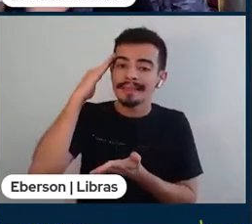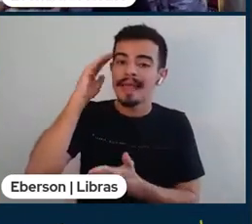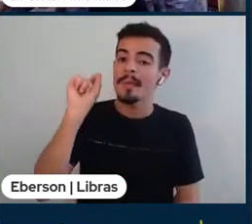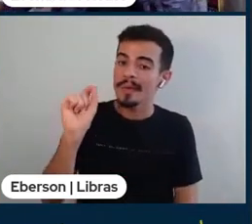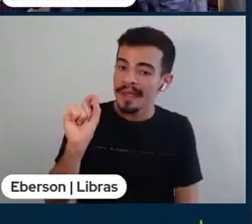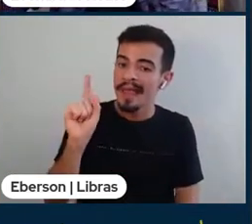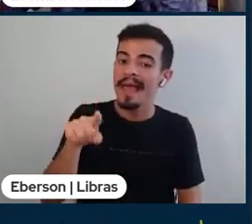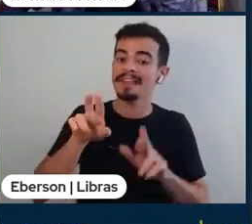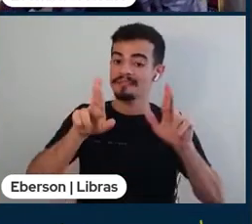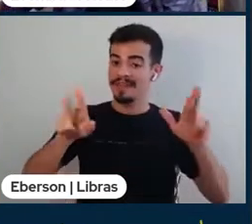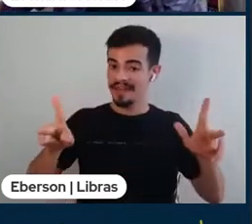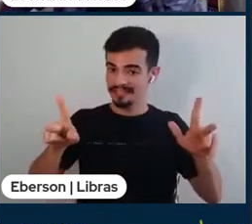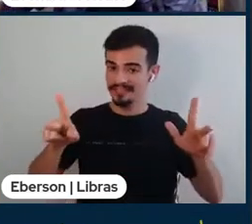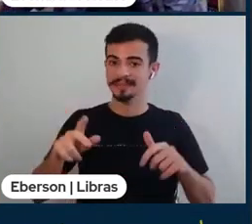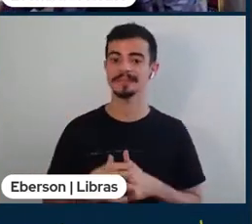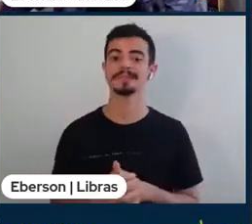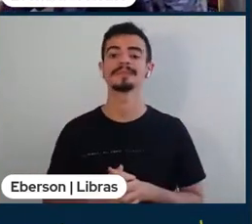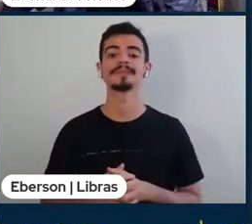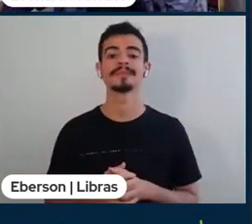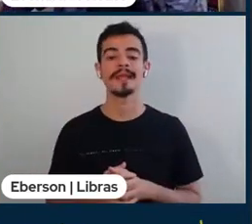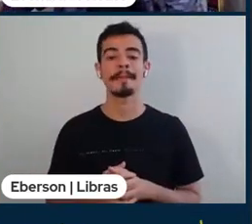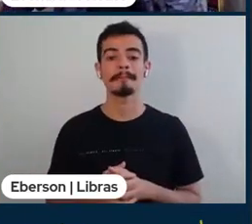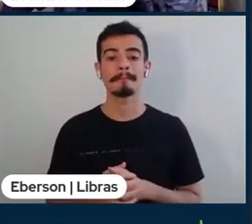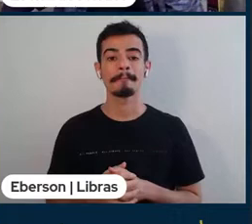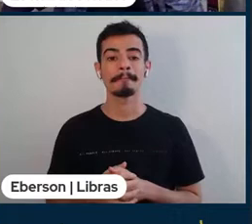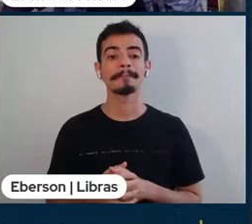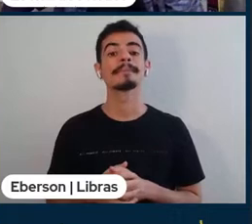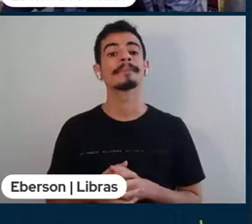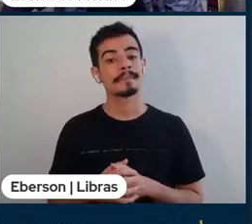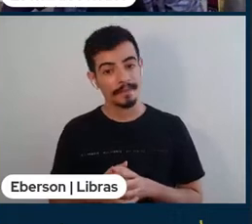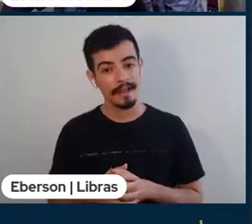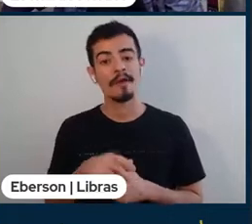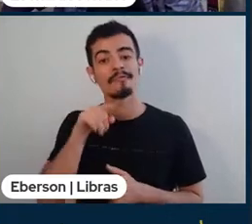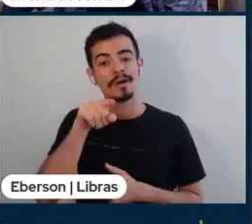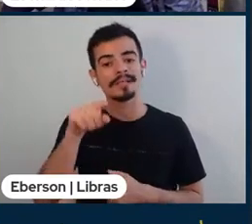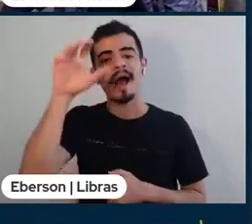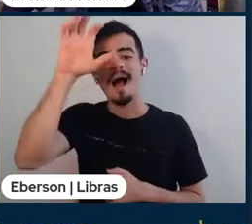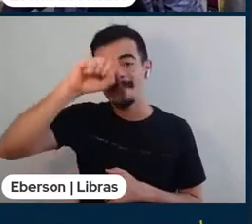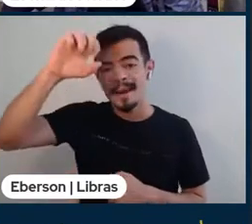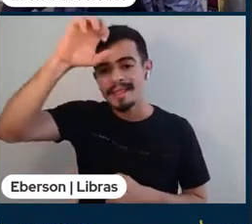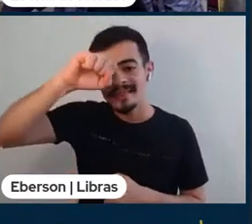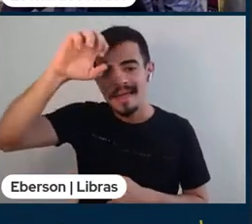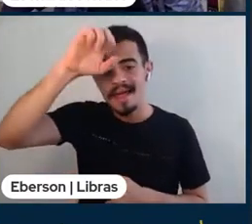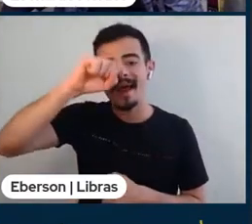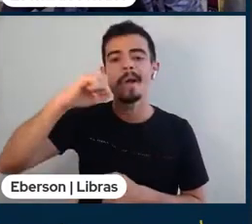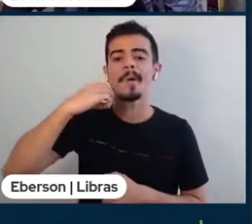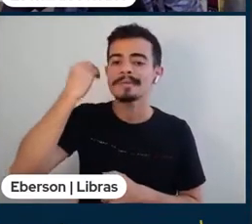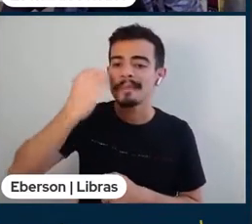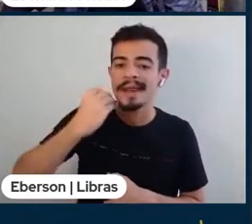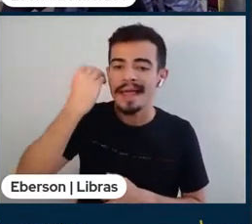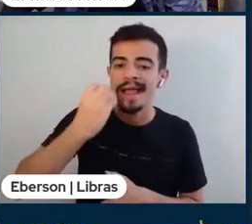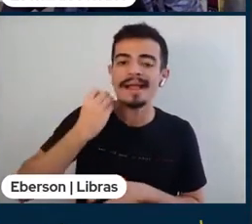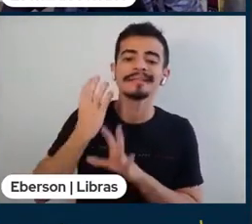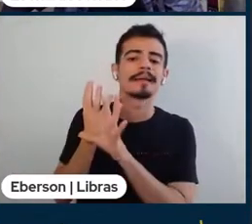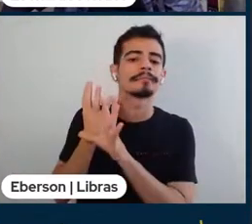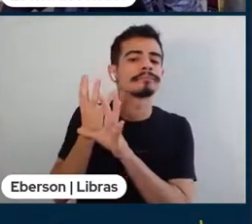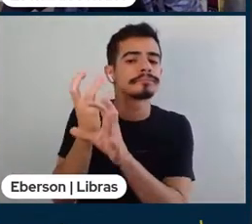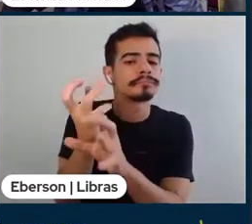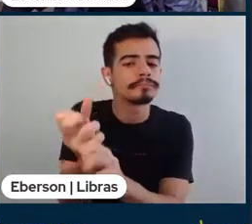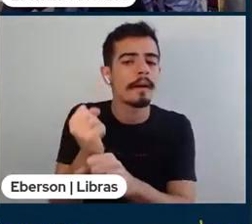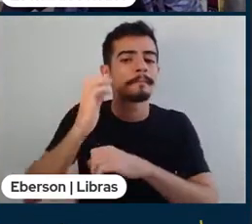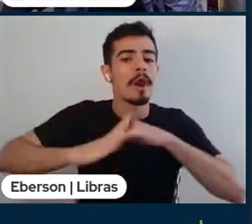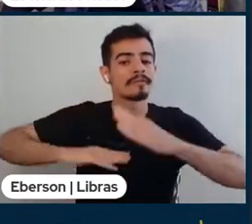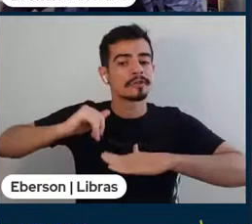diferente. Que você, sim, tem tudo que você aprendeu, toda a maturidade profissional que você vem tendo,